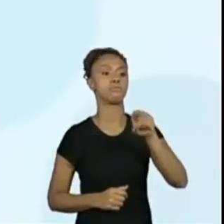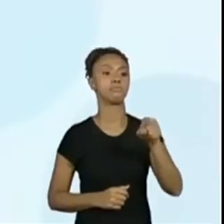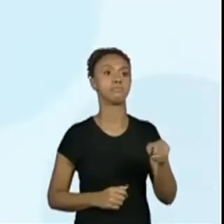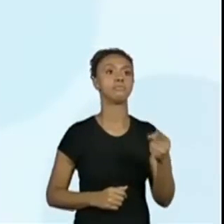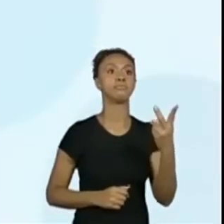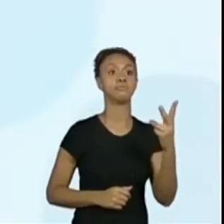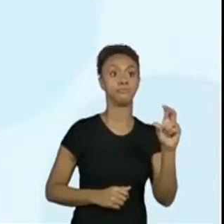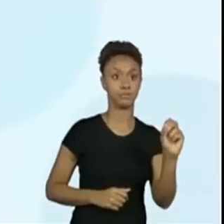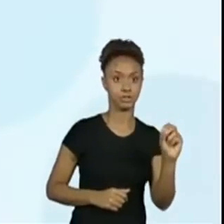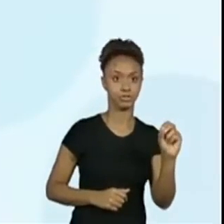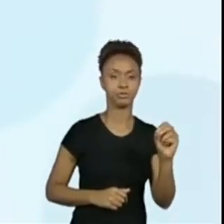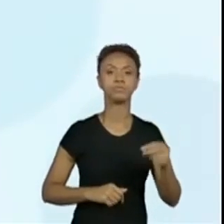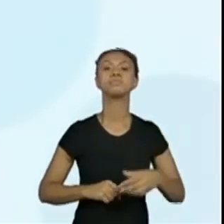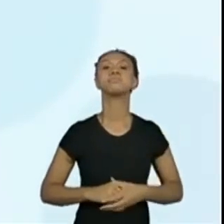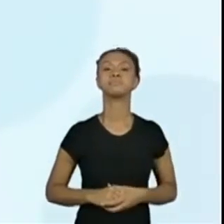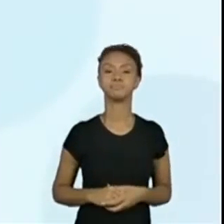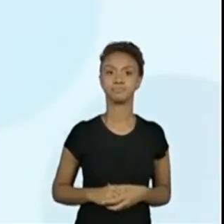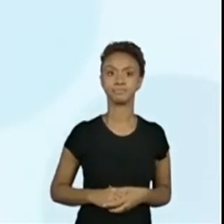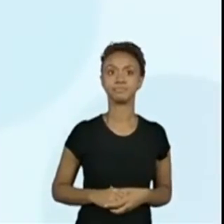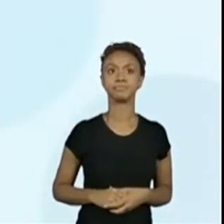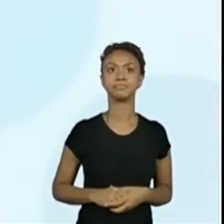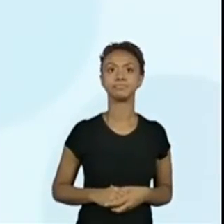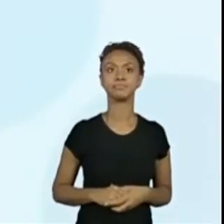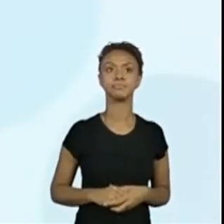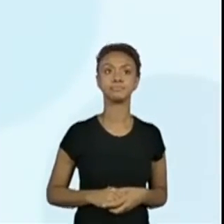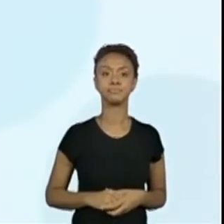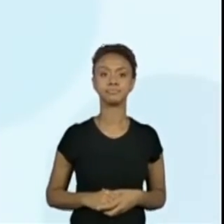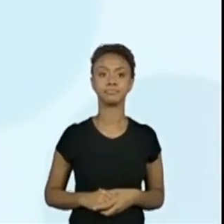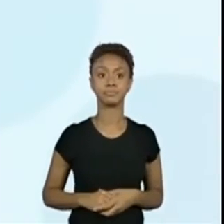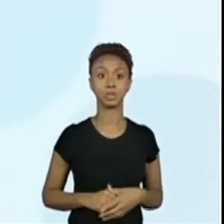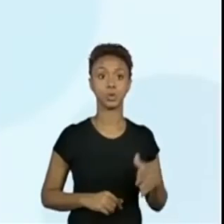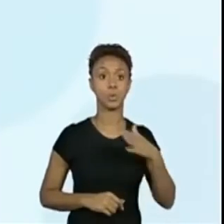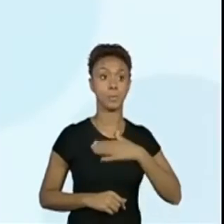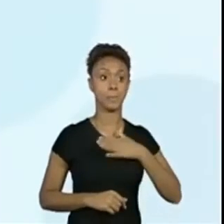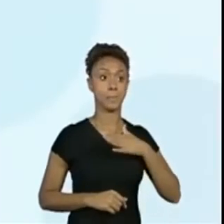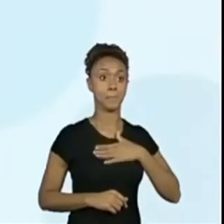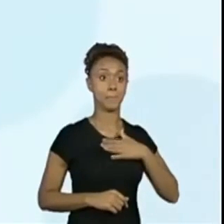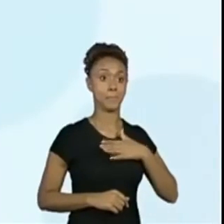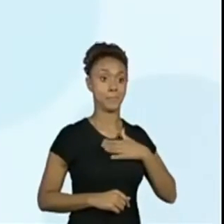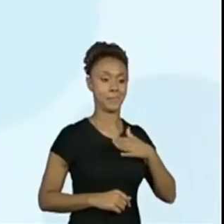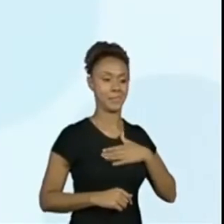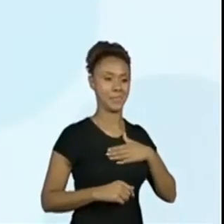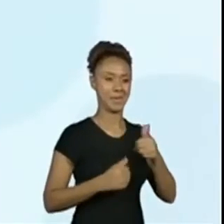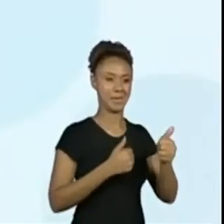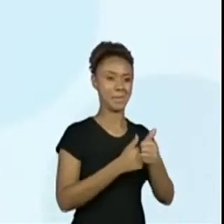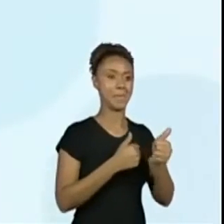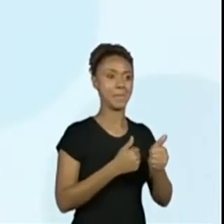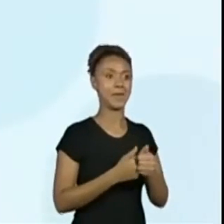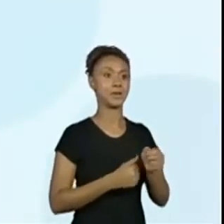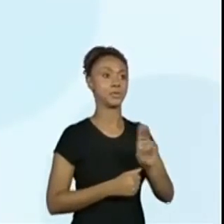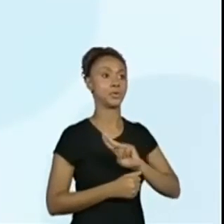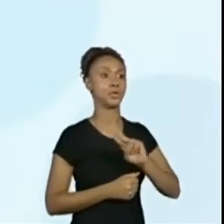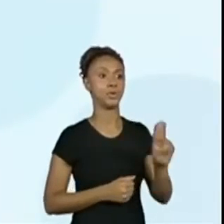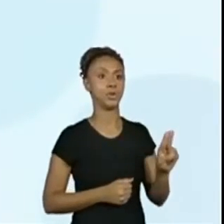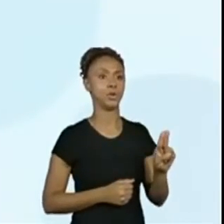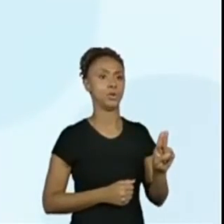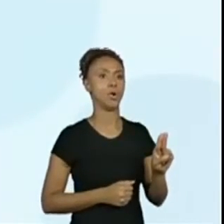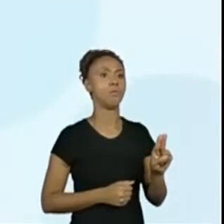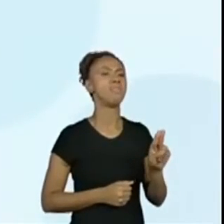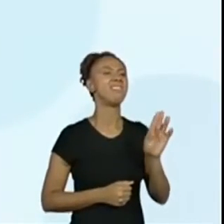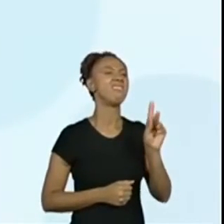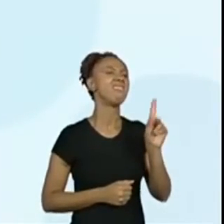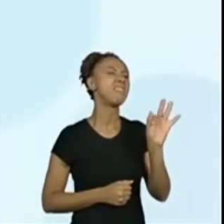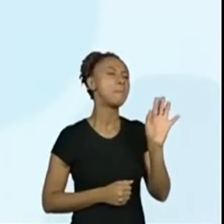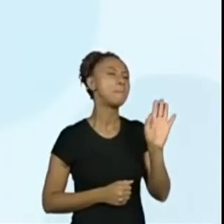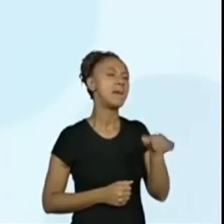R$ 9,20. R$ 9,20. O nome do supermercado aqui do mercadinho é baratinho, mas dessa vez não estava muito baratinho